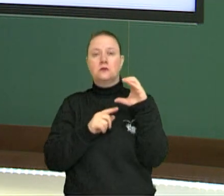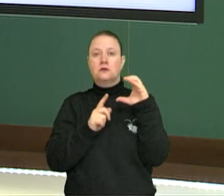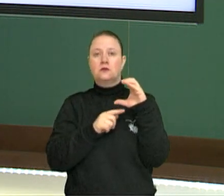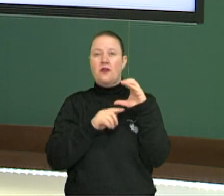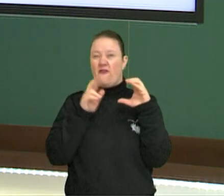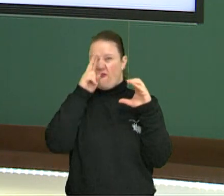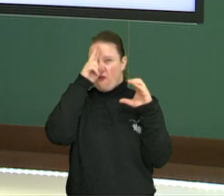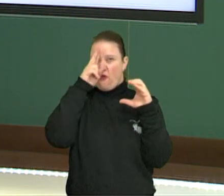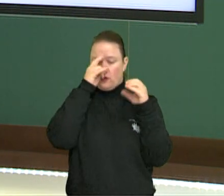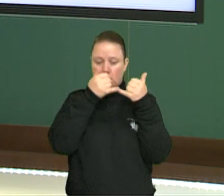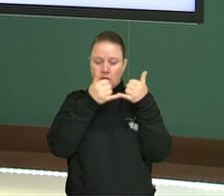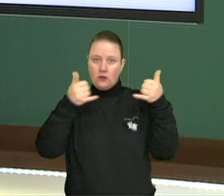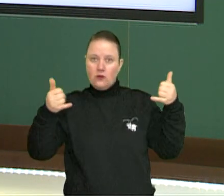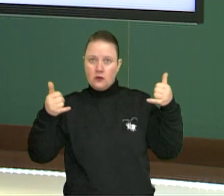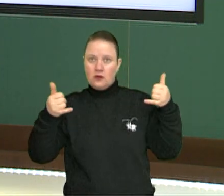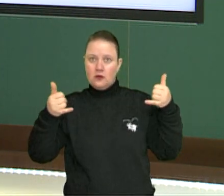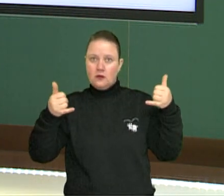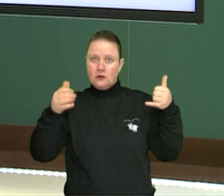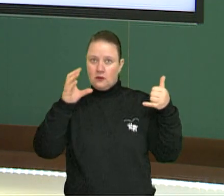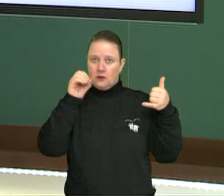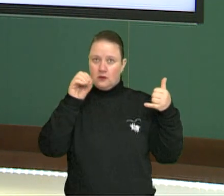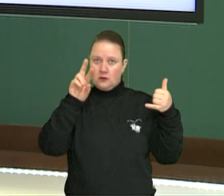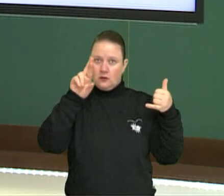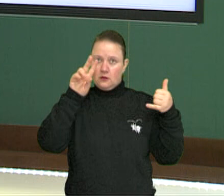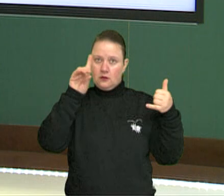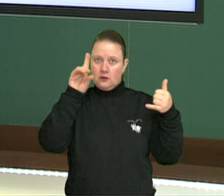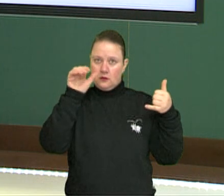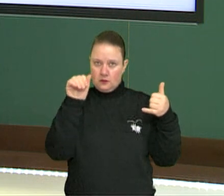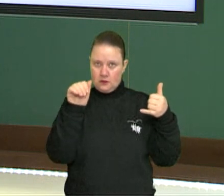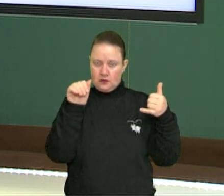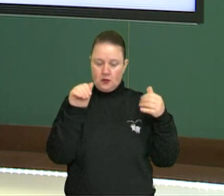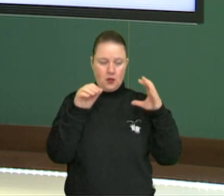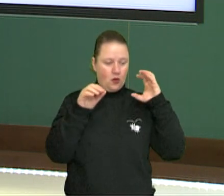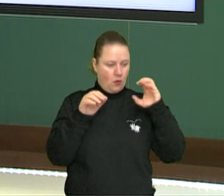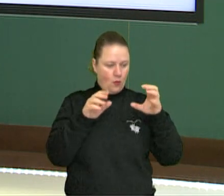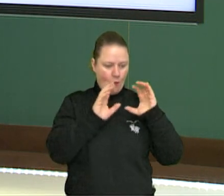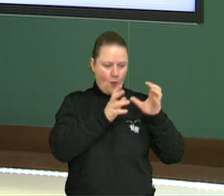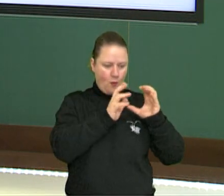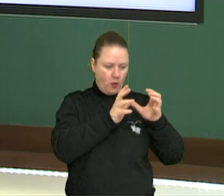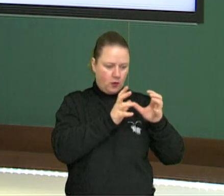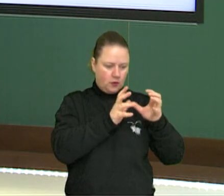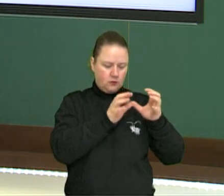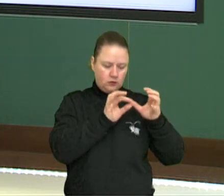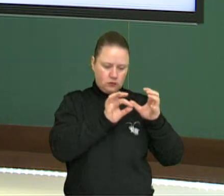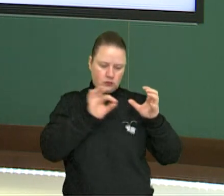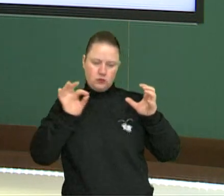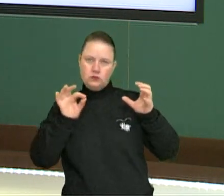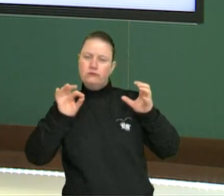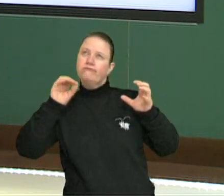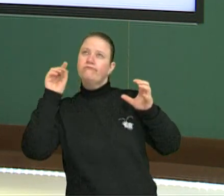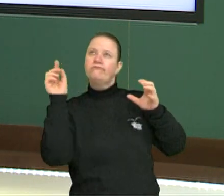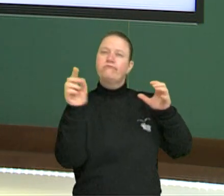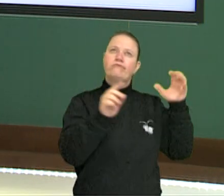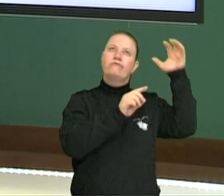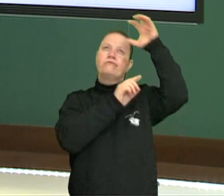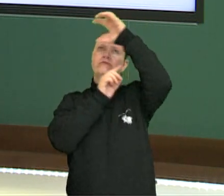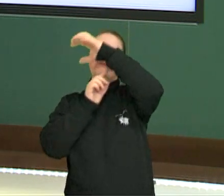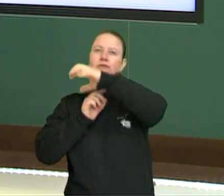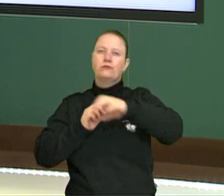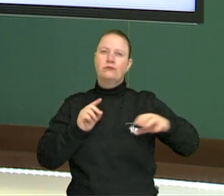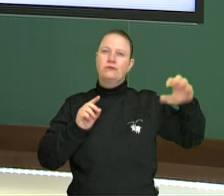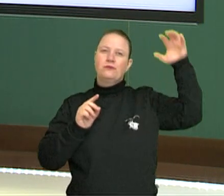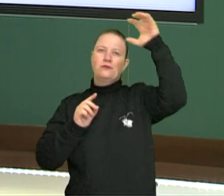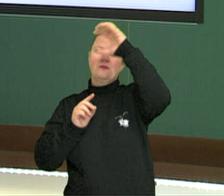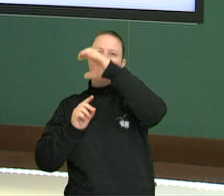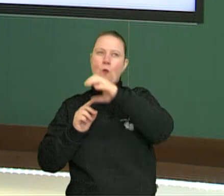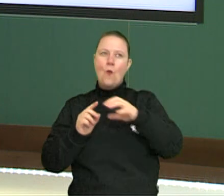vejam que a tendência da corda, que veja esse exemplo, você tem uma bolinha com uma cordinha amarrada nela e você está girando. Então a corda